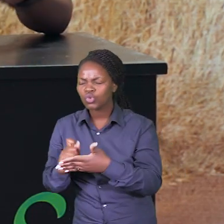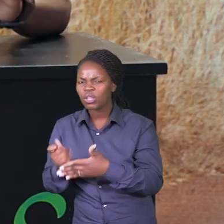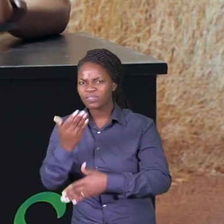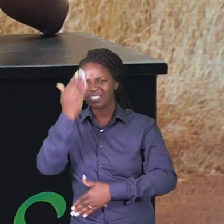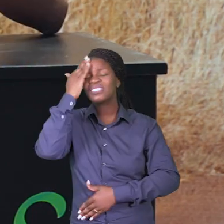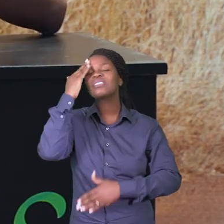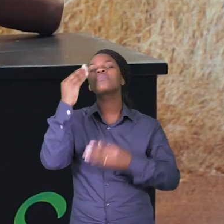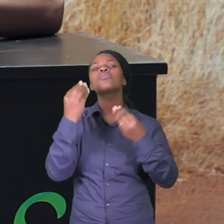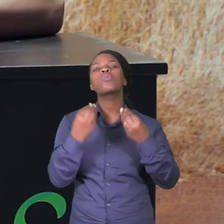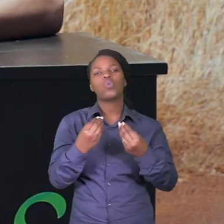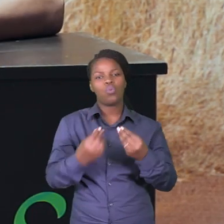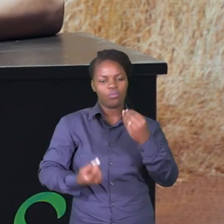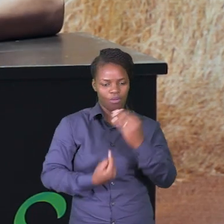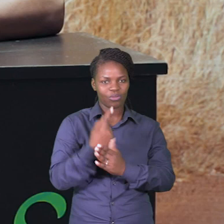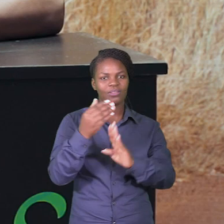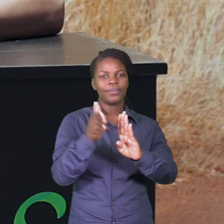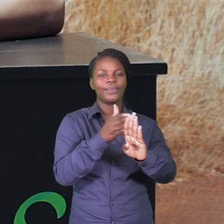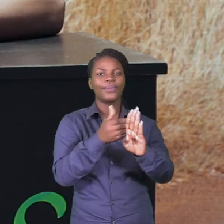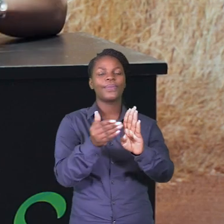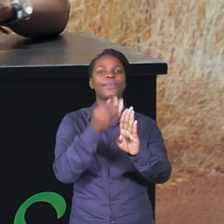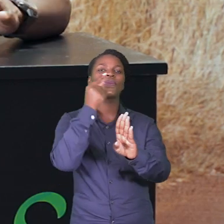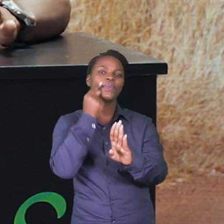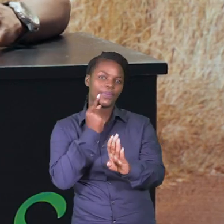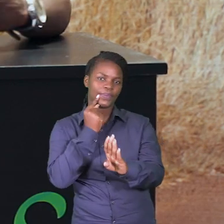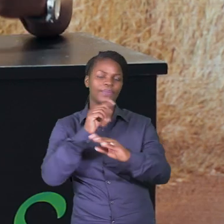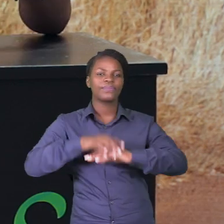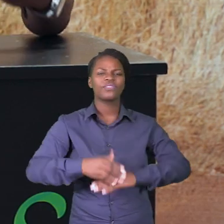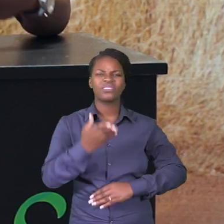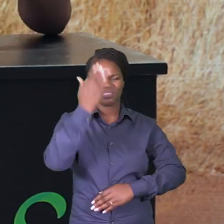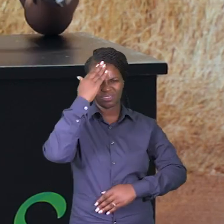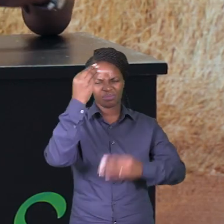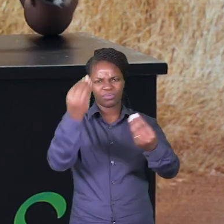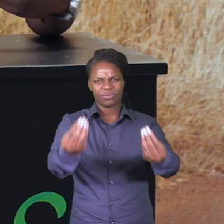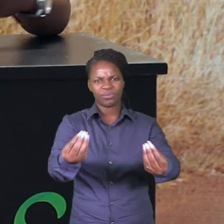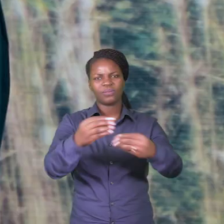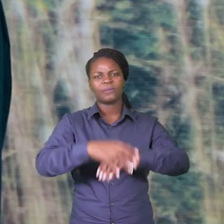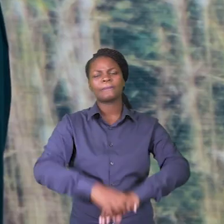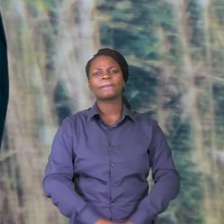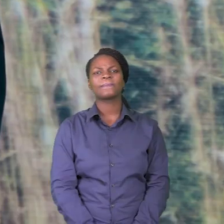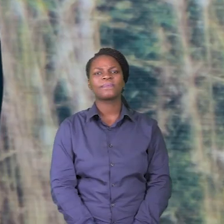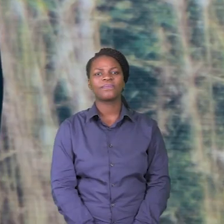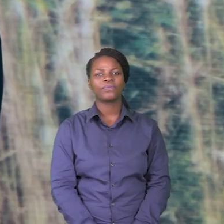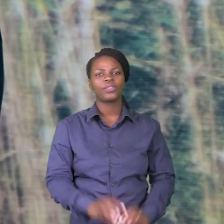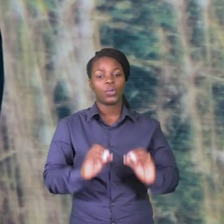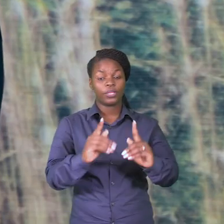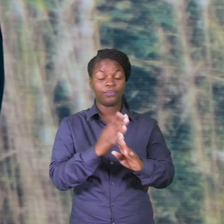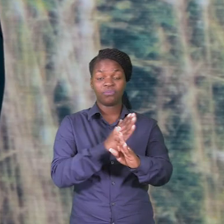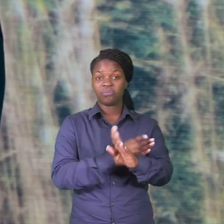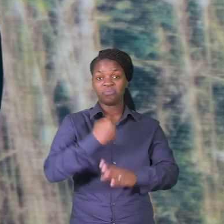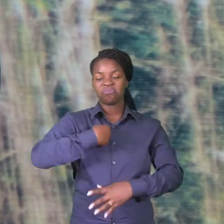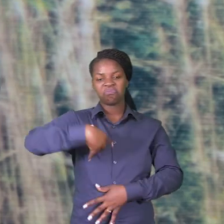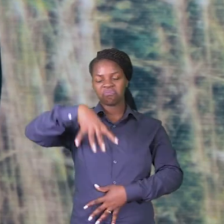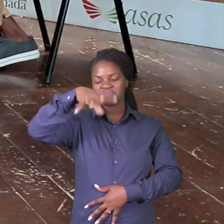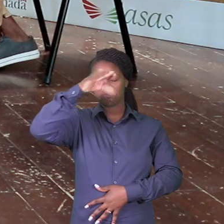noção de que olha aqui estamos perante Aé sexual já naquela idade como é que tinha essa noção tudo bem at então não entendia nada